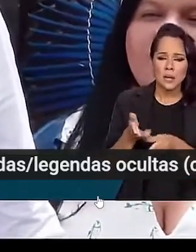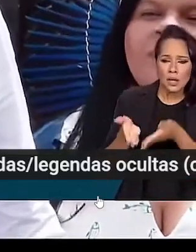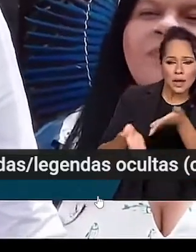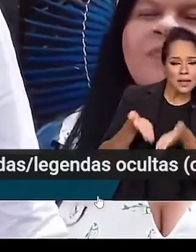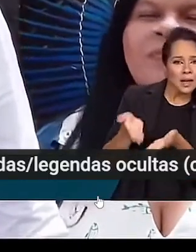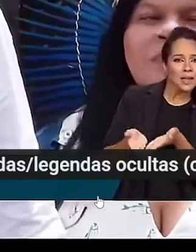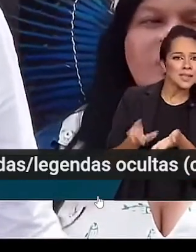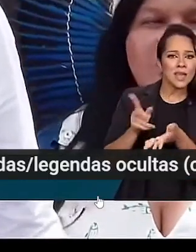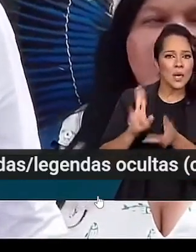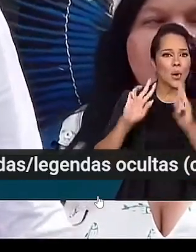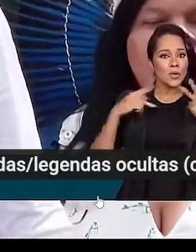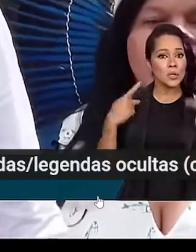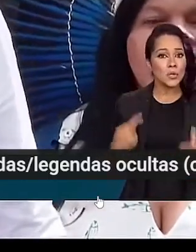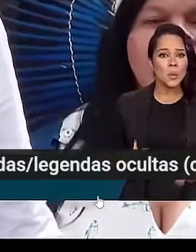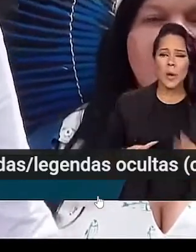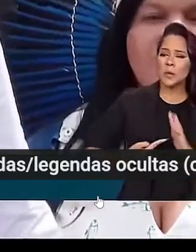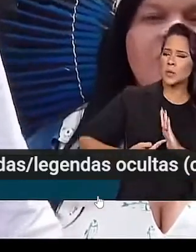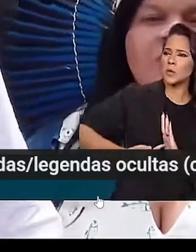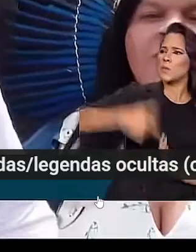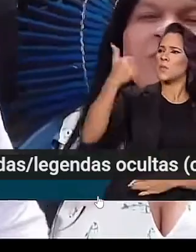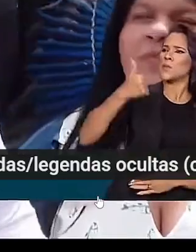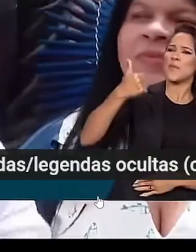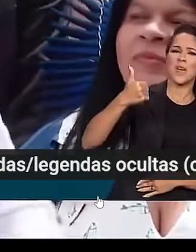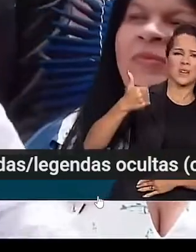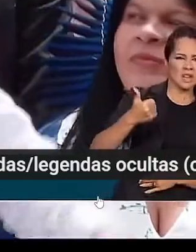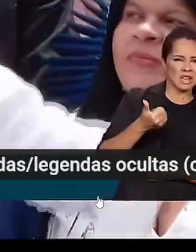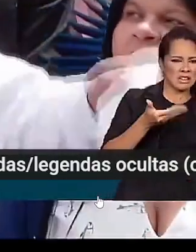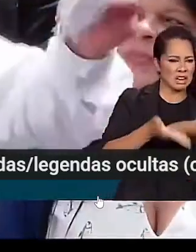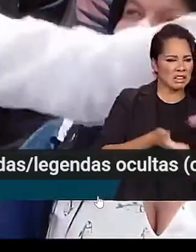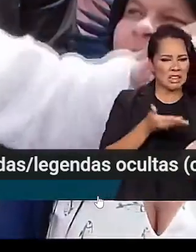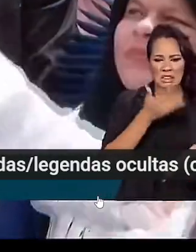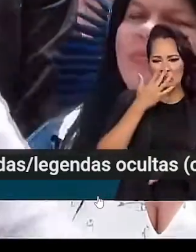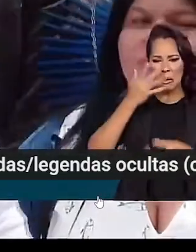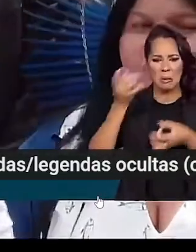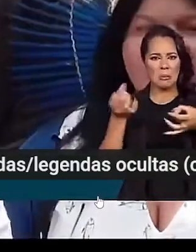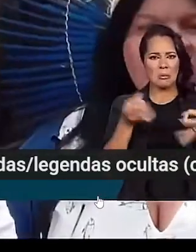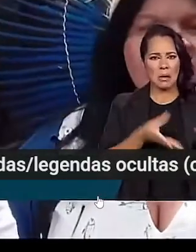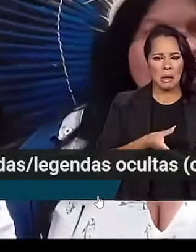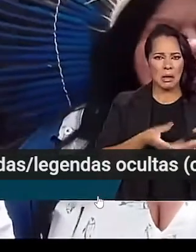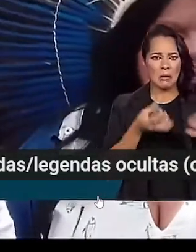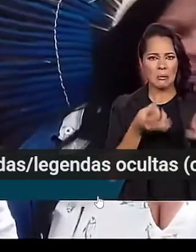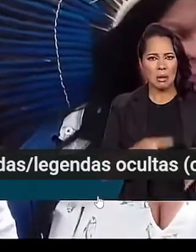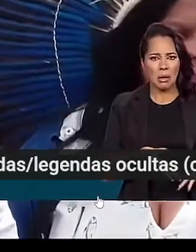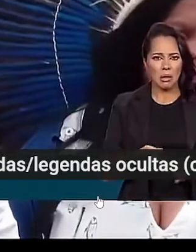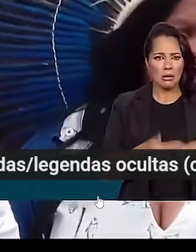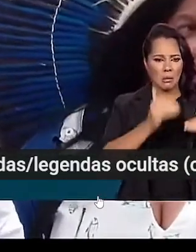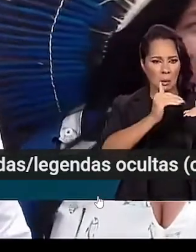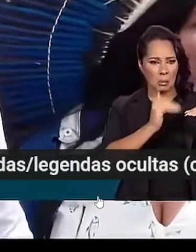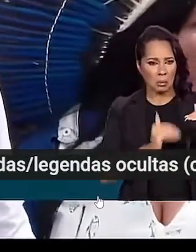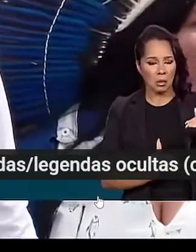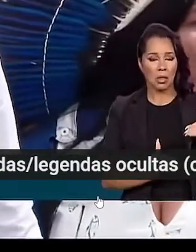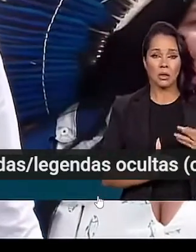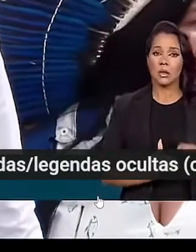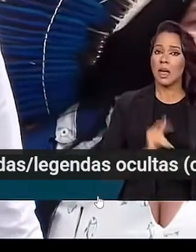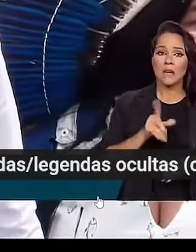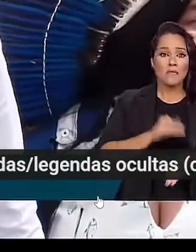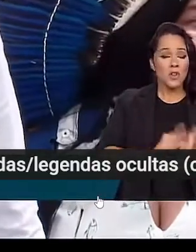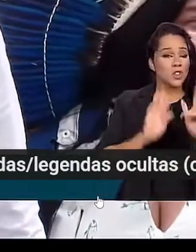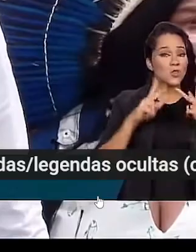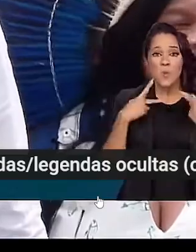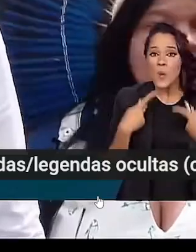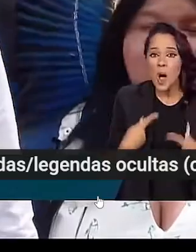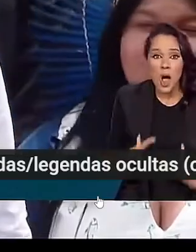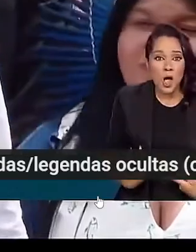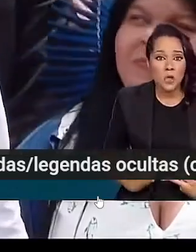Lula, segundo os bastidores da política, seria um pedido do Lula para que exonerasse esse tenente-coronel Cid, que